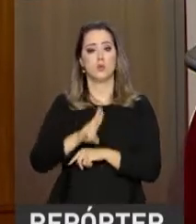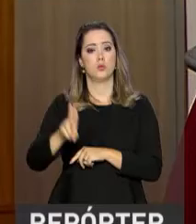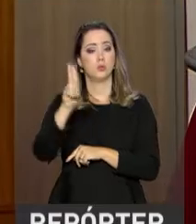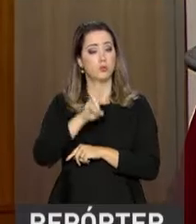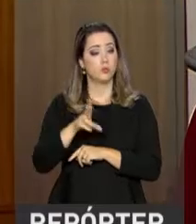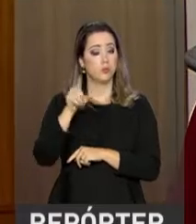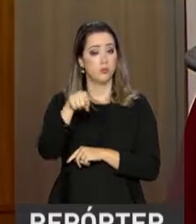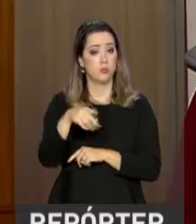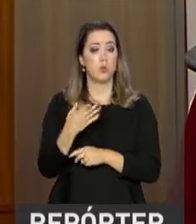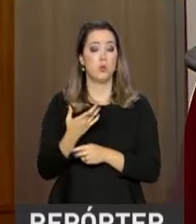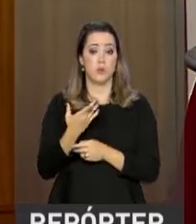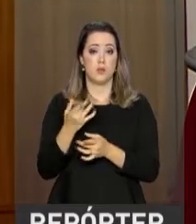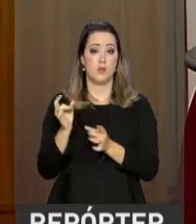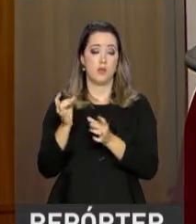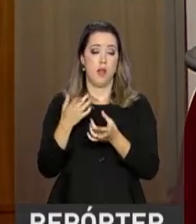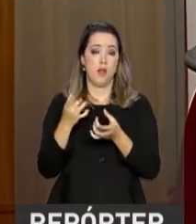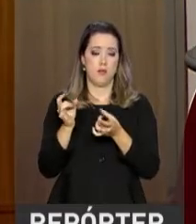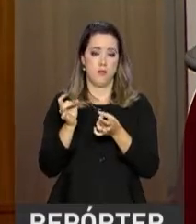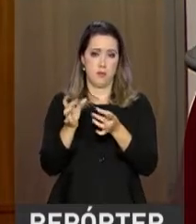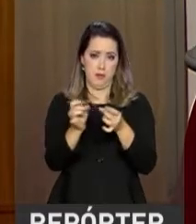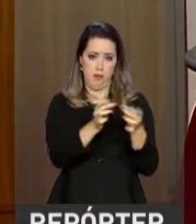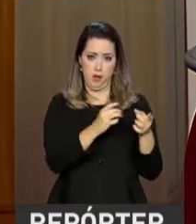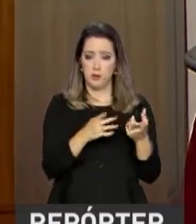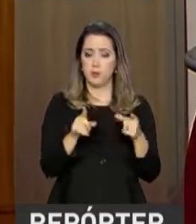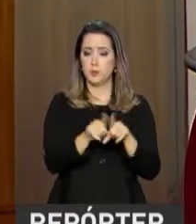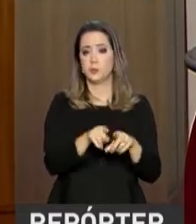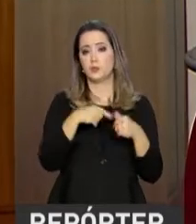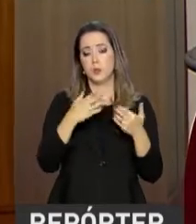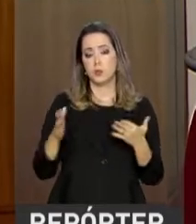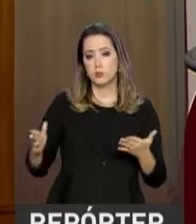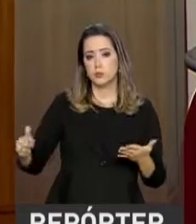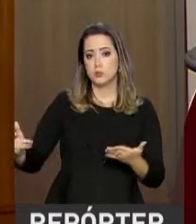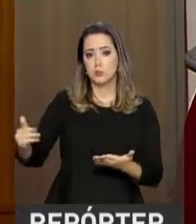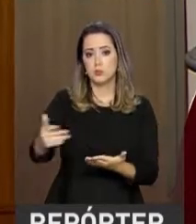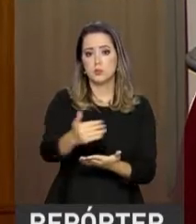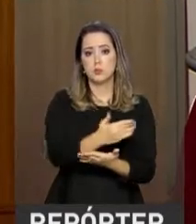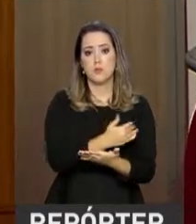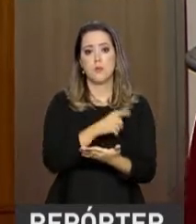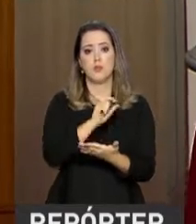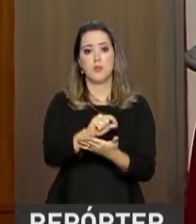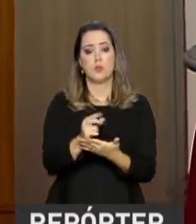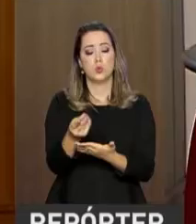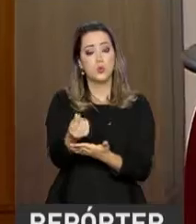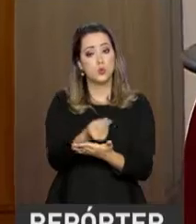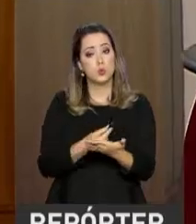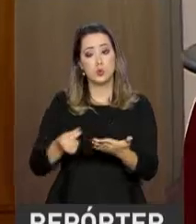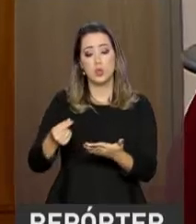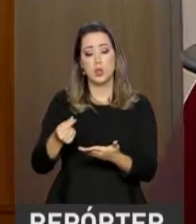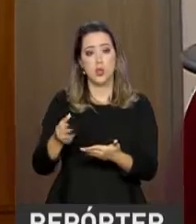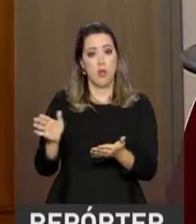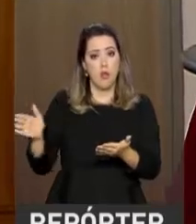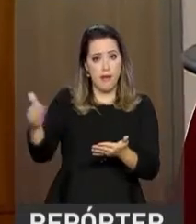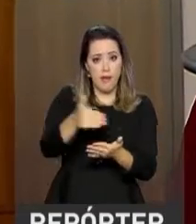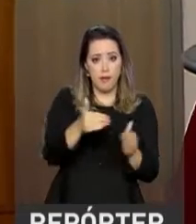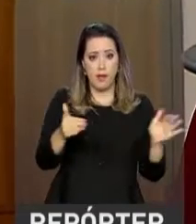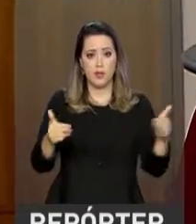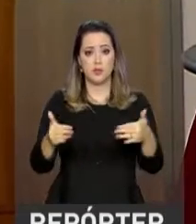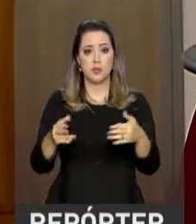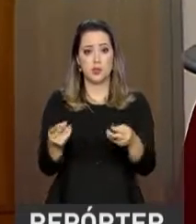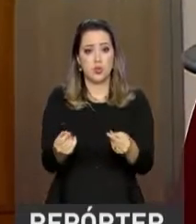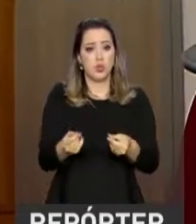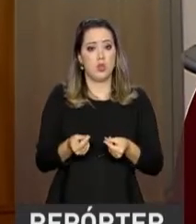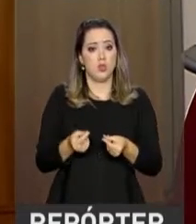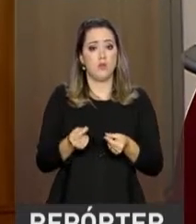comerciais e para tornar esse processo de arrecadação e distribuição dos recursos gerados a partir do direito autoral